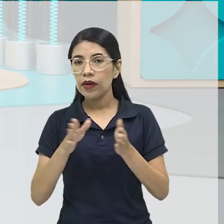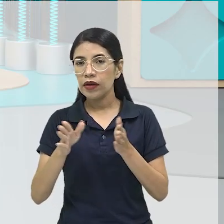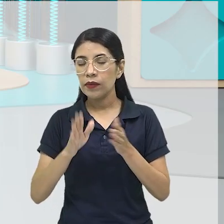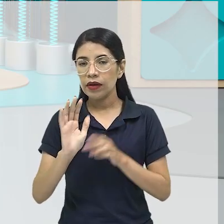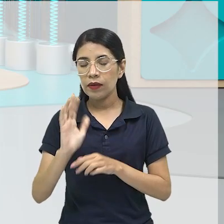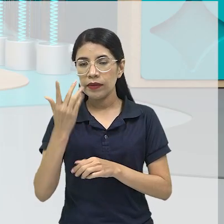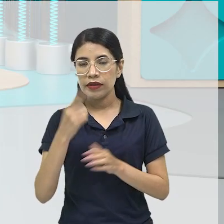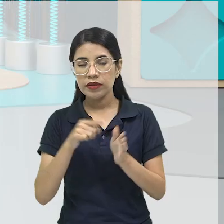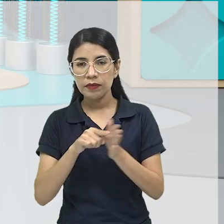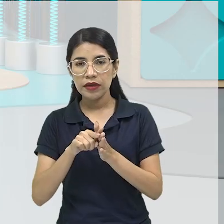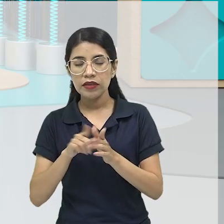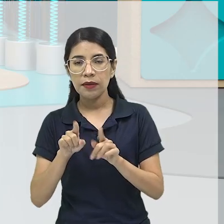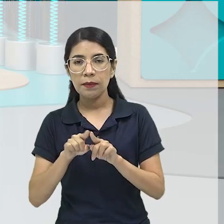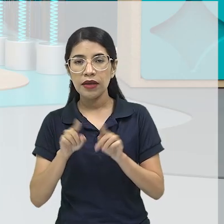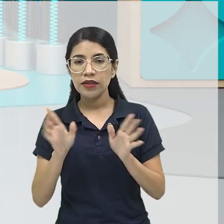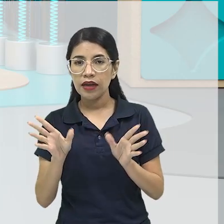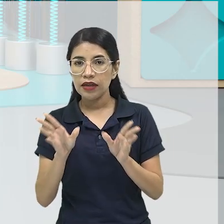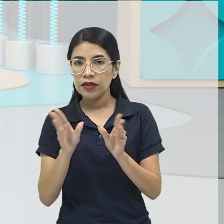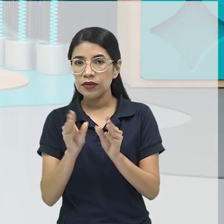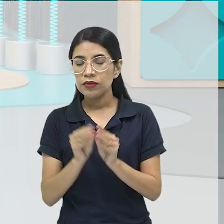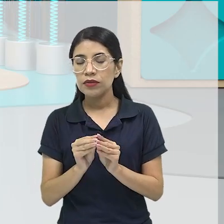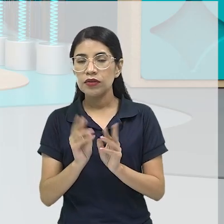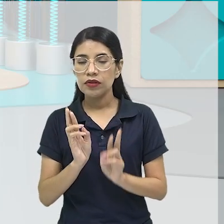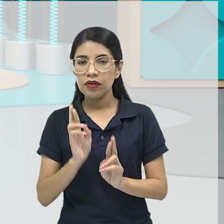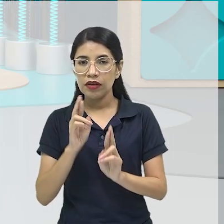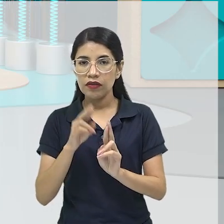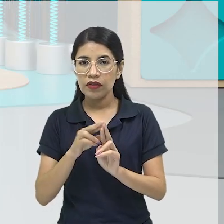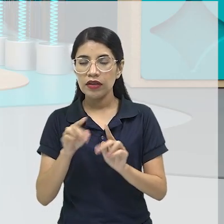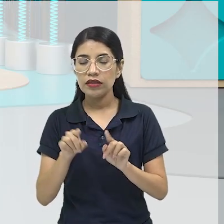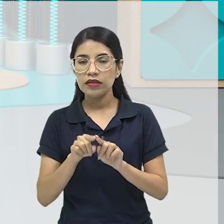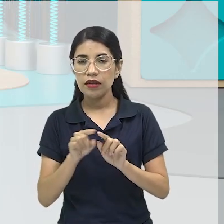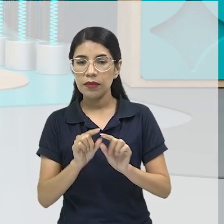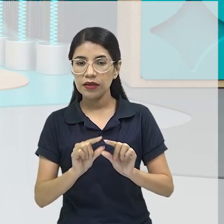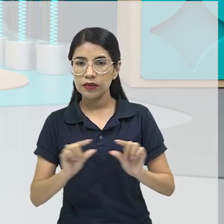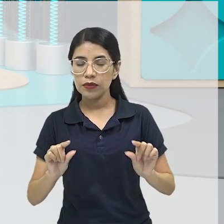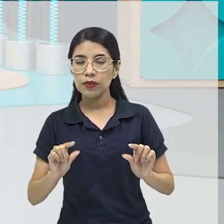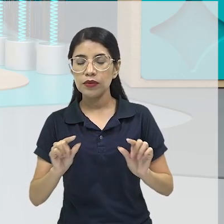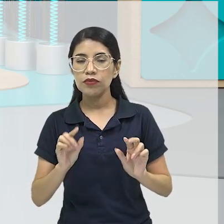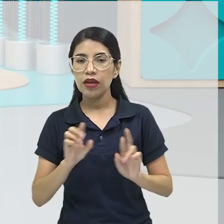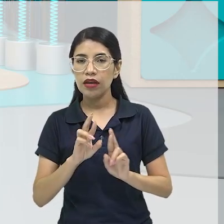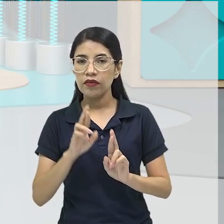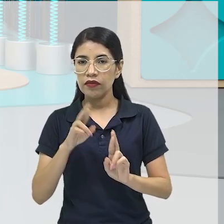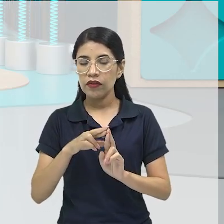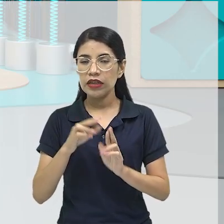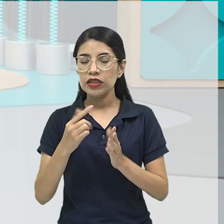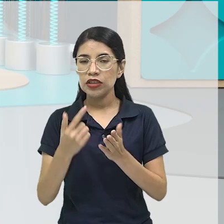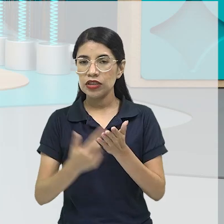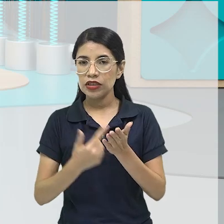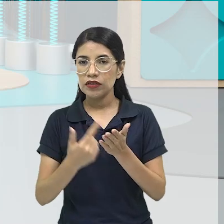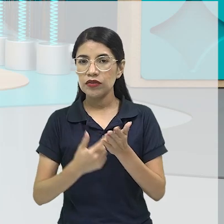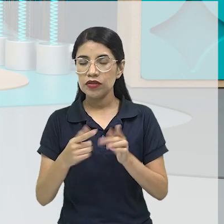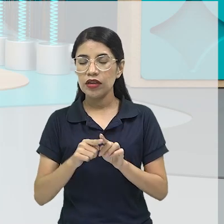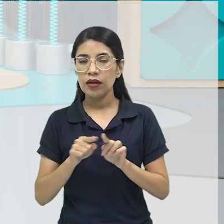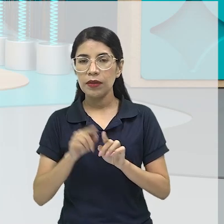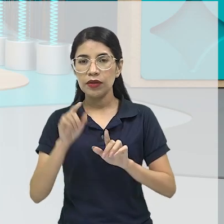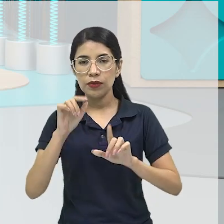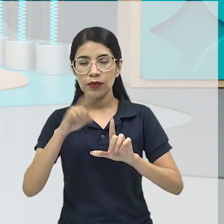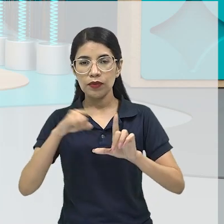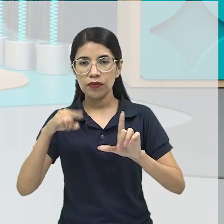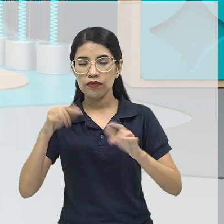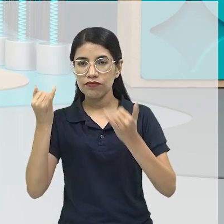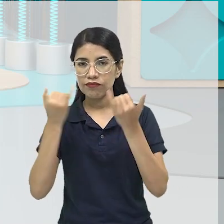Não, tudo isso já está resumido ali com a referência embaixo bibliográfica no nosso infográfico.